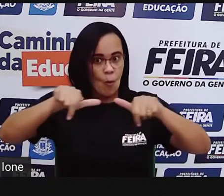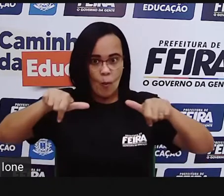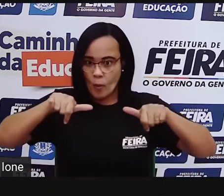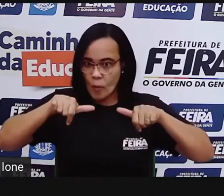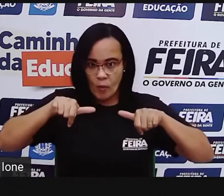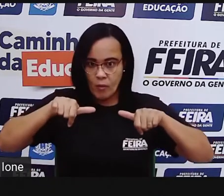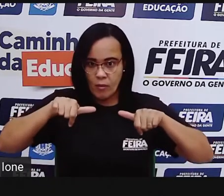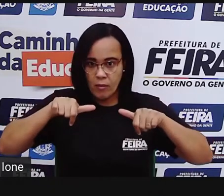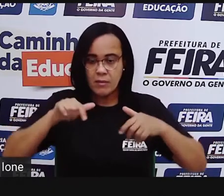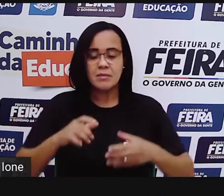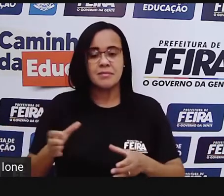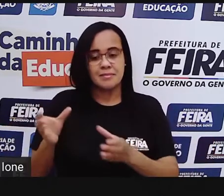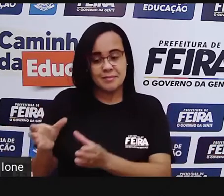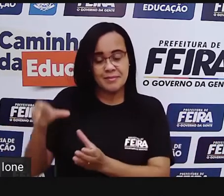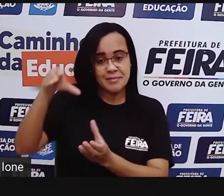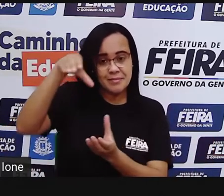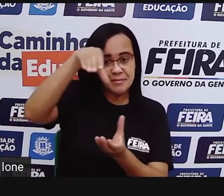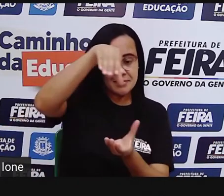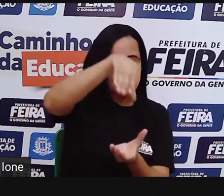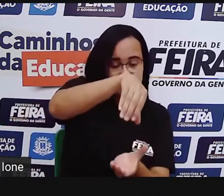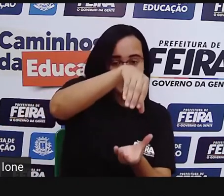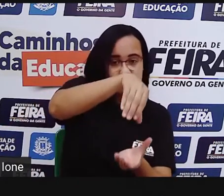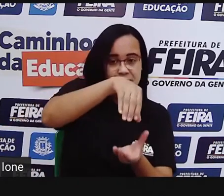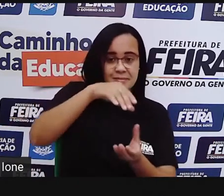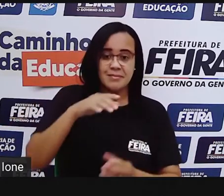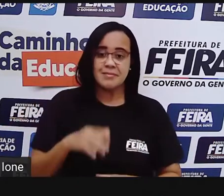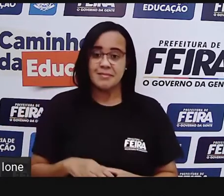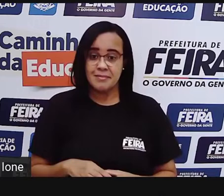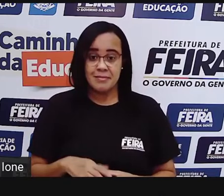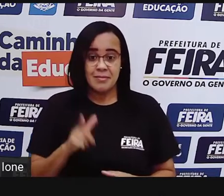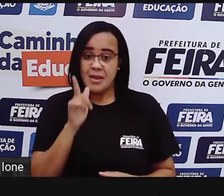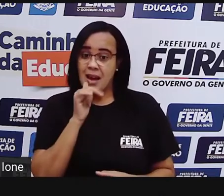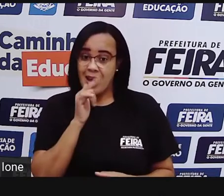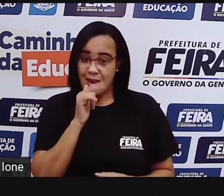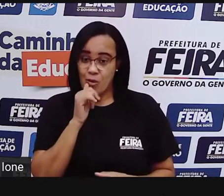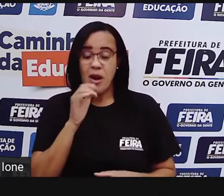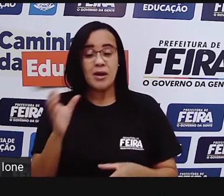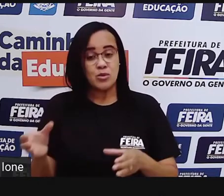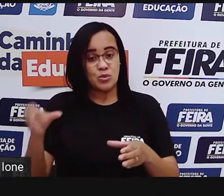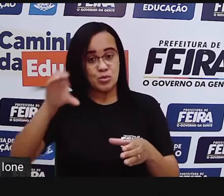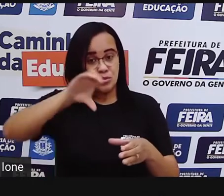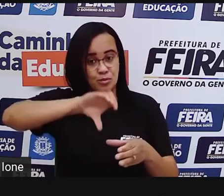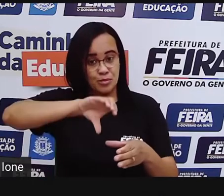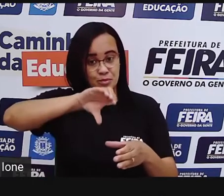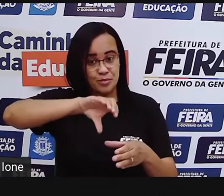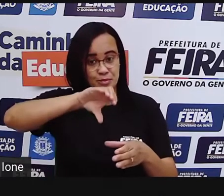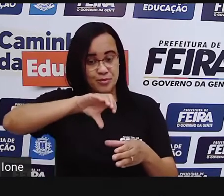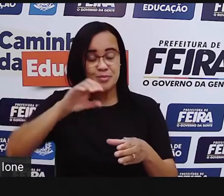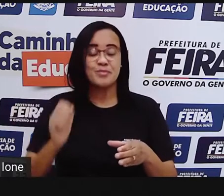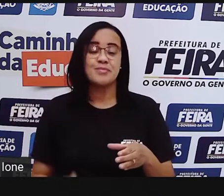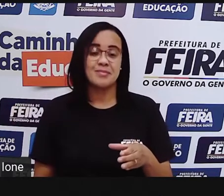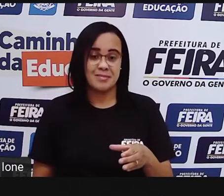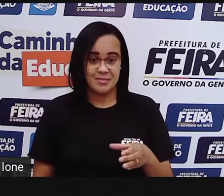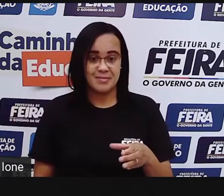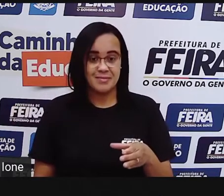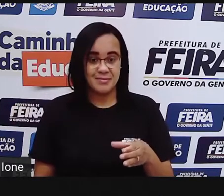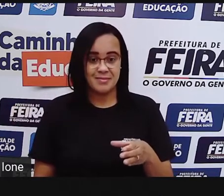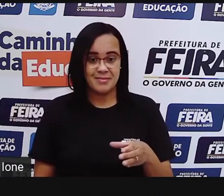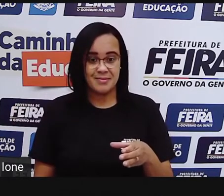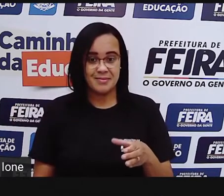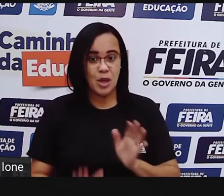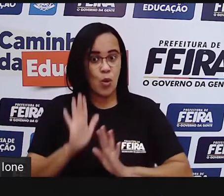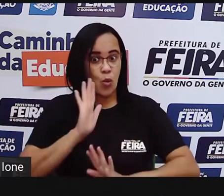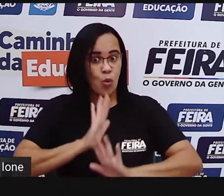vazio. Eu vou colocar água nele, tá, meninada? Preciso colocar água. Então, vamos